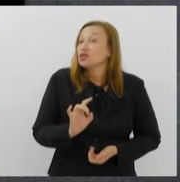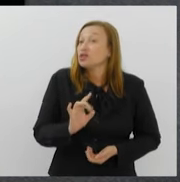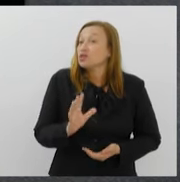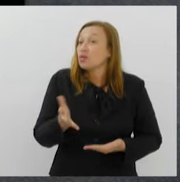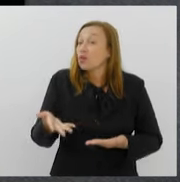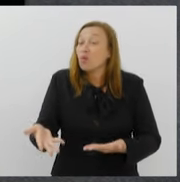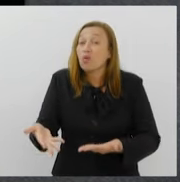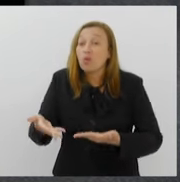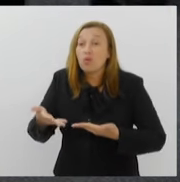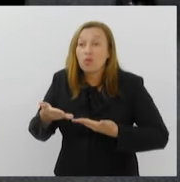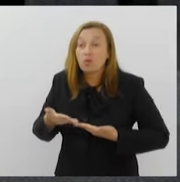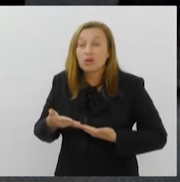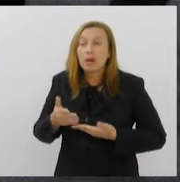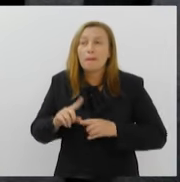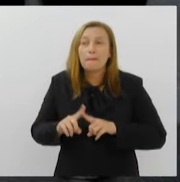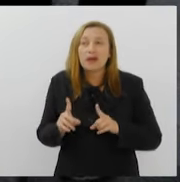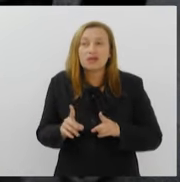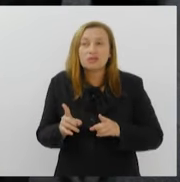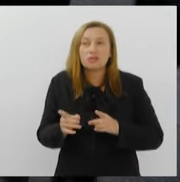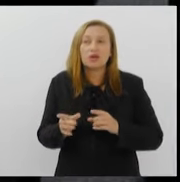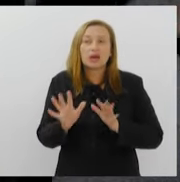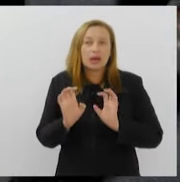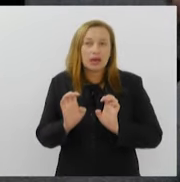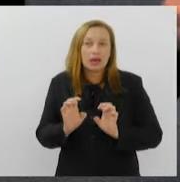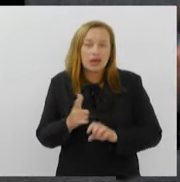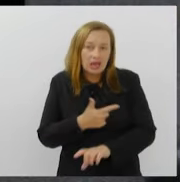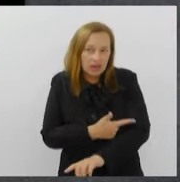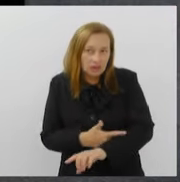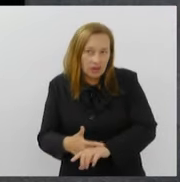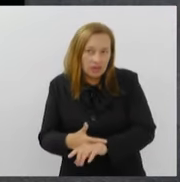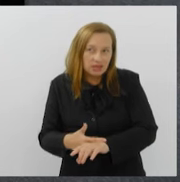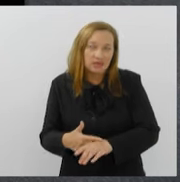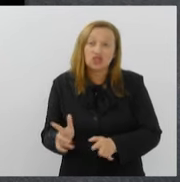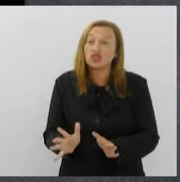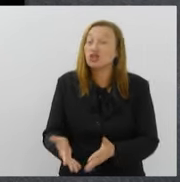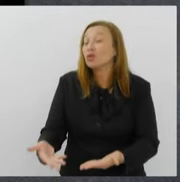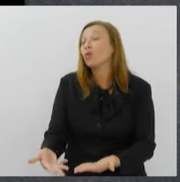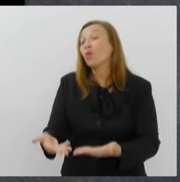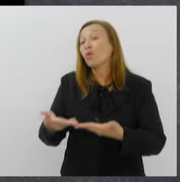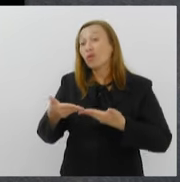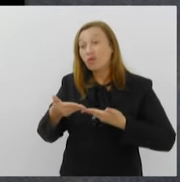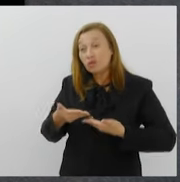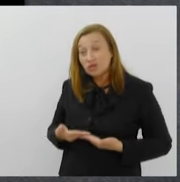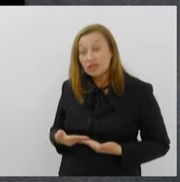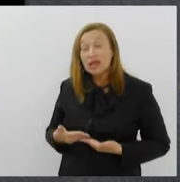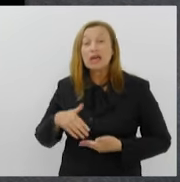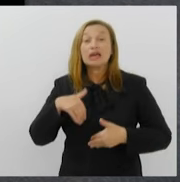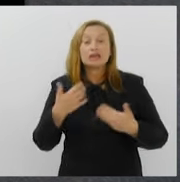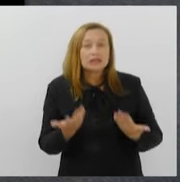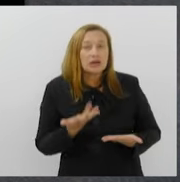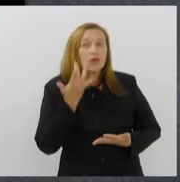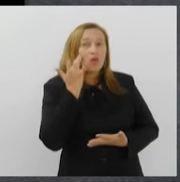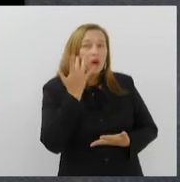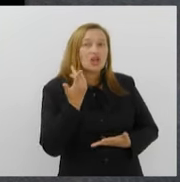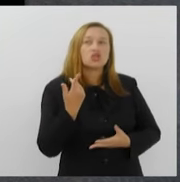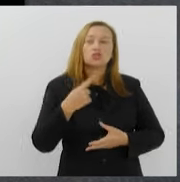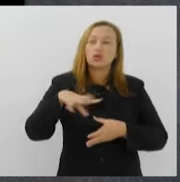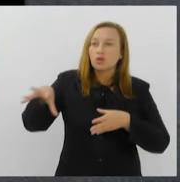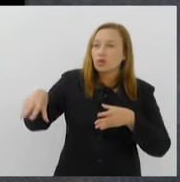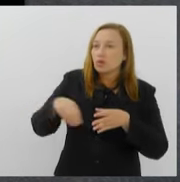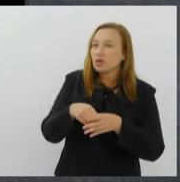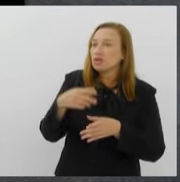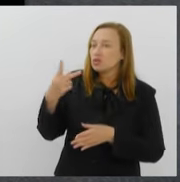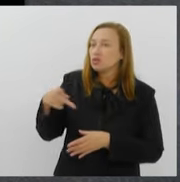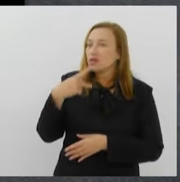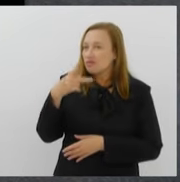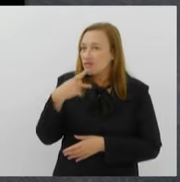convoca, mas por cortesia, a gente convida. Então, eu acho, dentro da fala de Vossa Excelência,